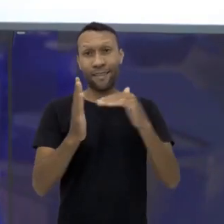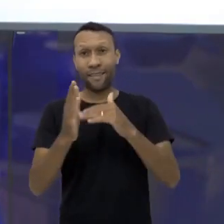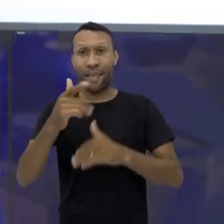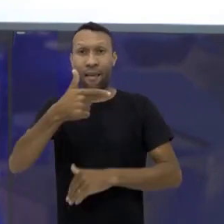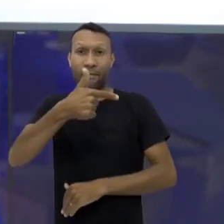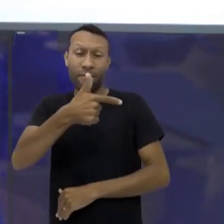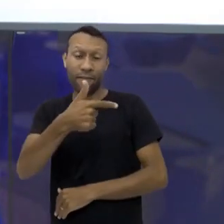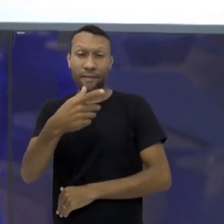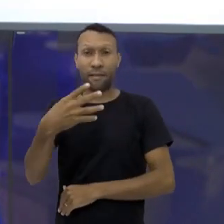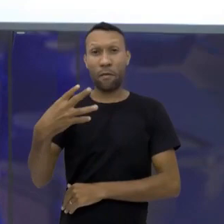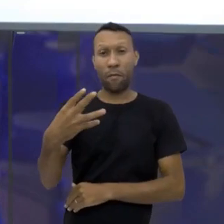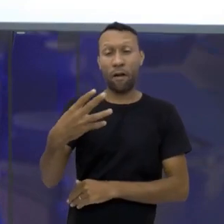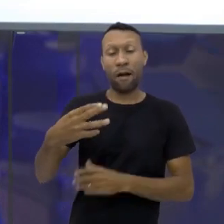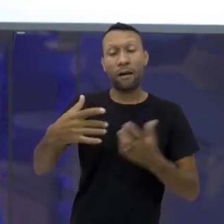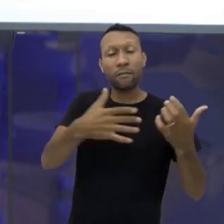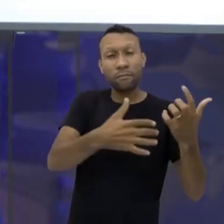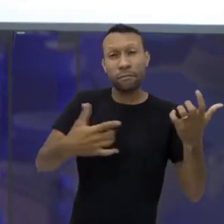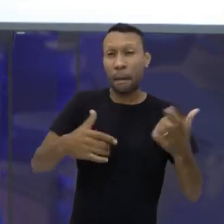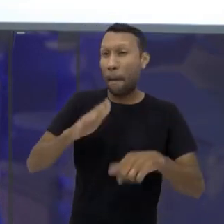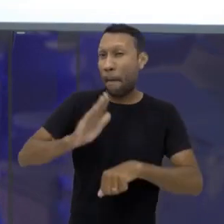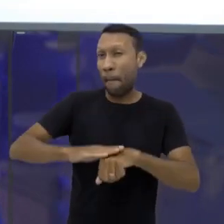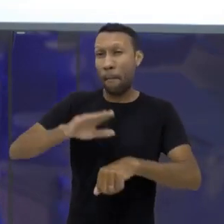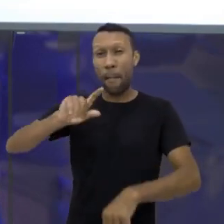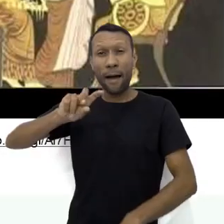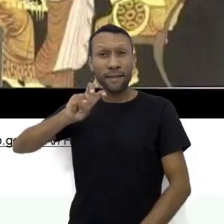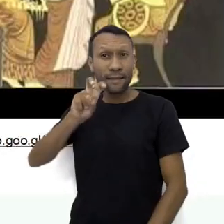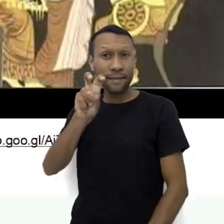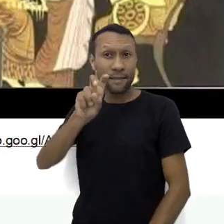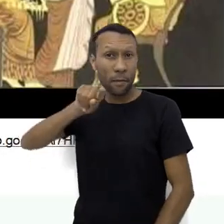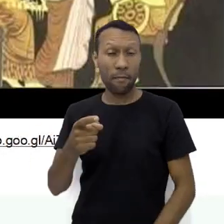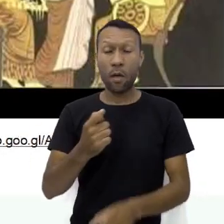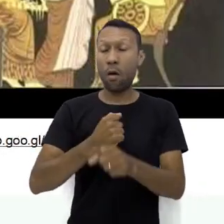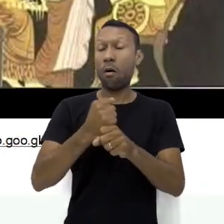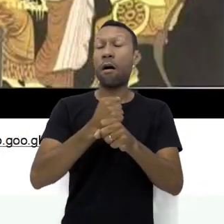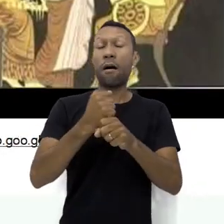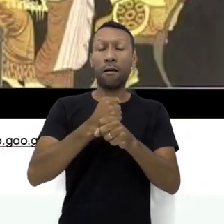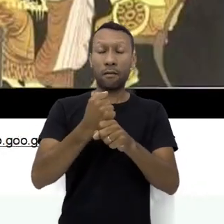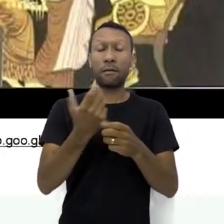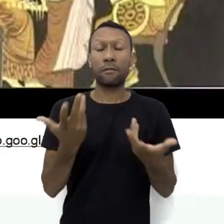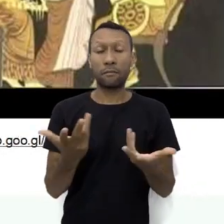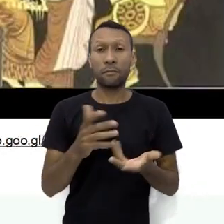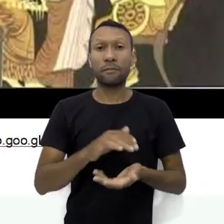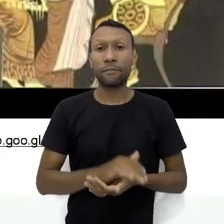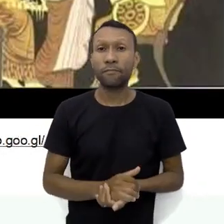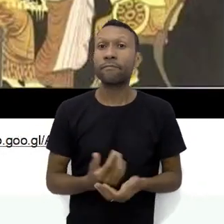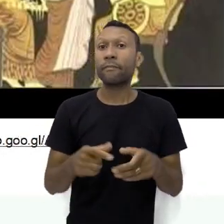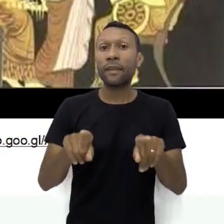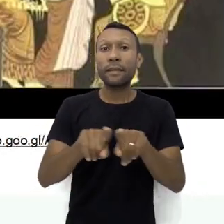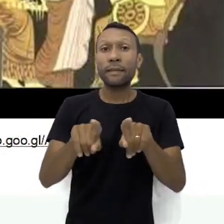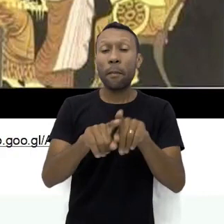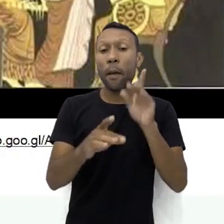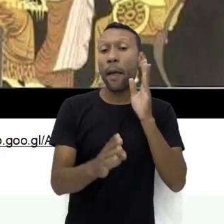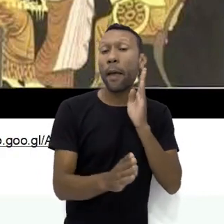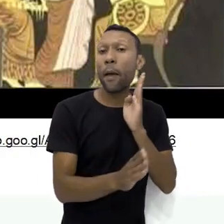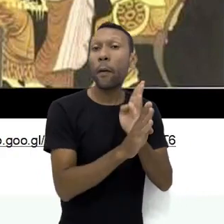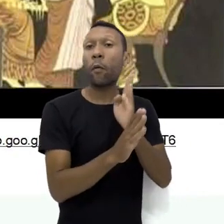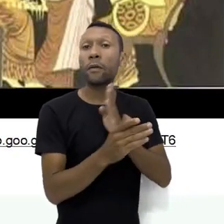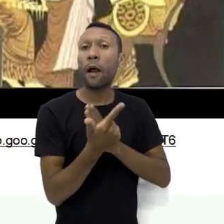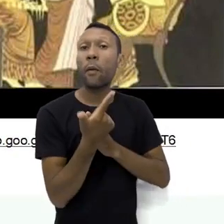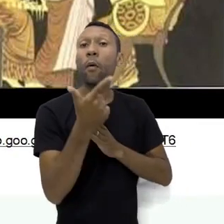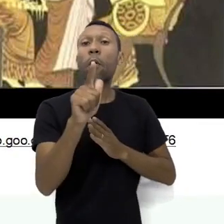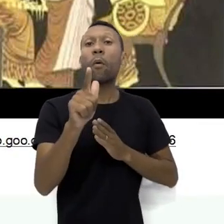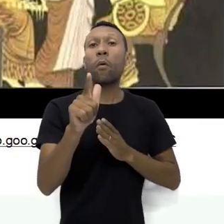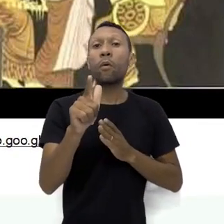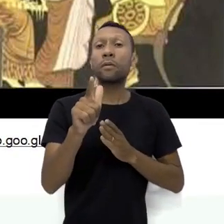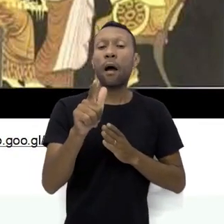sejam objetos com mais de 5.000 anos. Também foram descobertas cítaras que